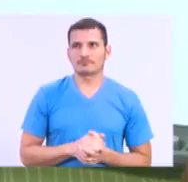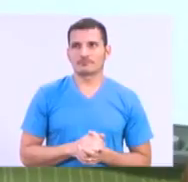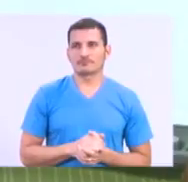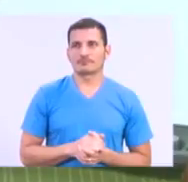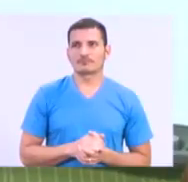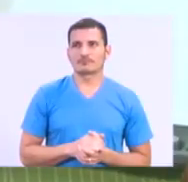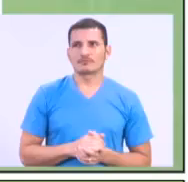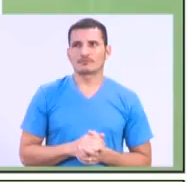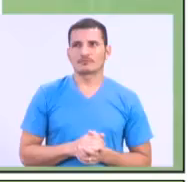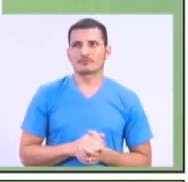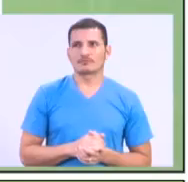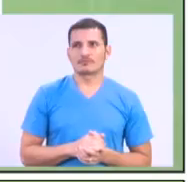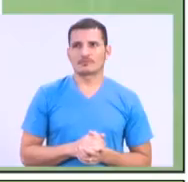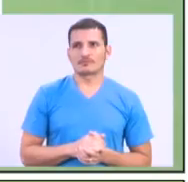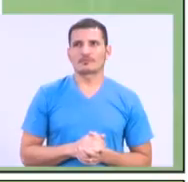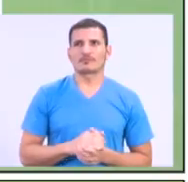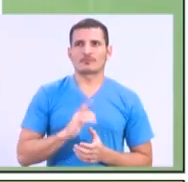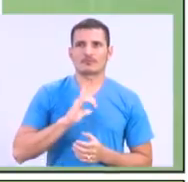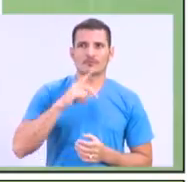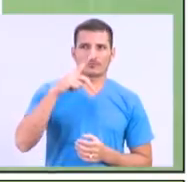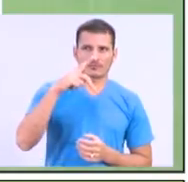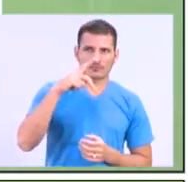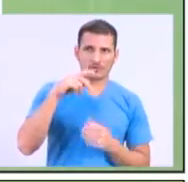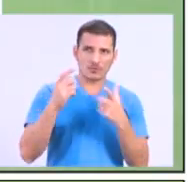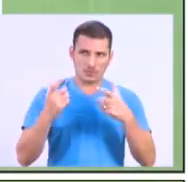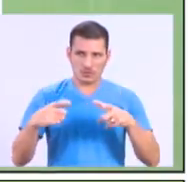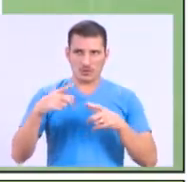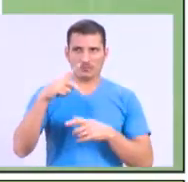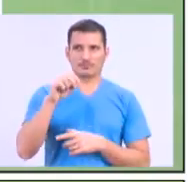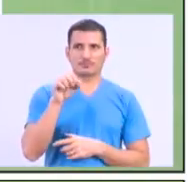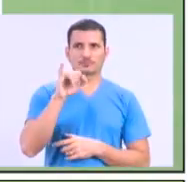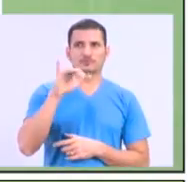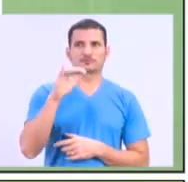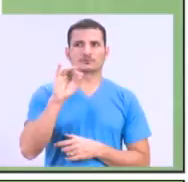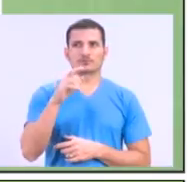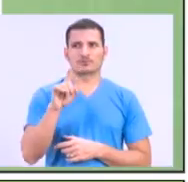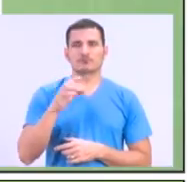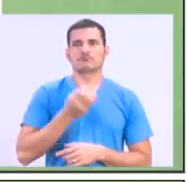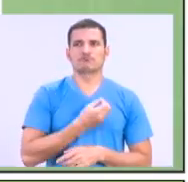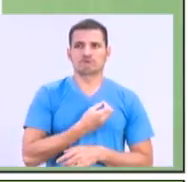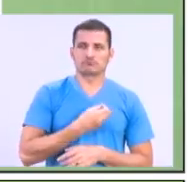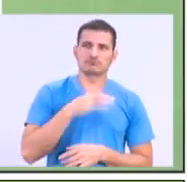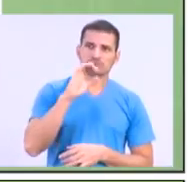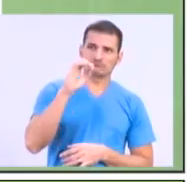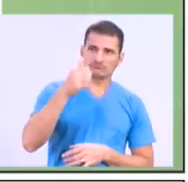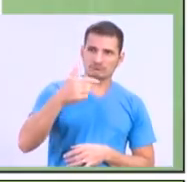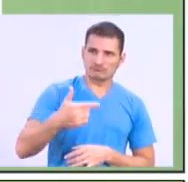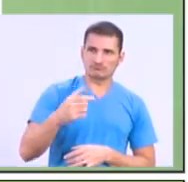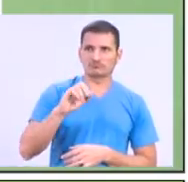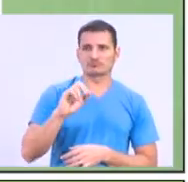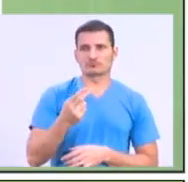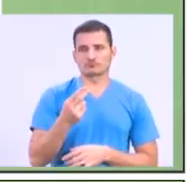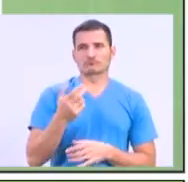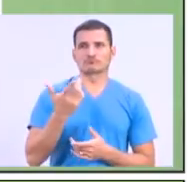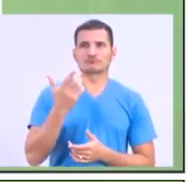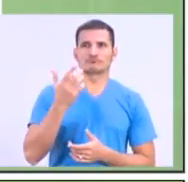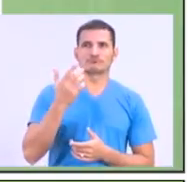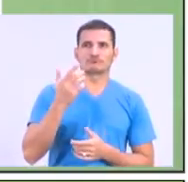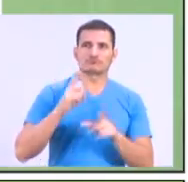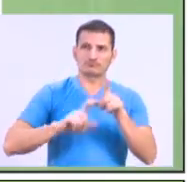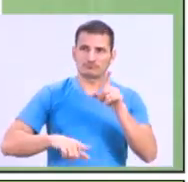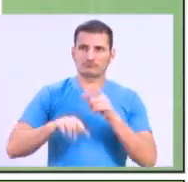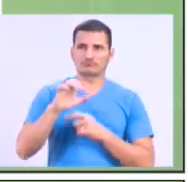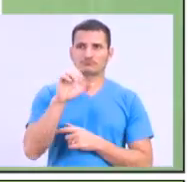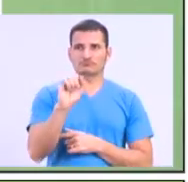declaração, as posições que podem ser assumidas como números ou como valores de string, e consequentemente nós temos